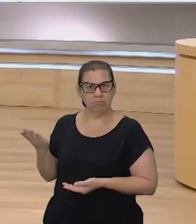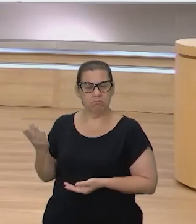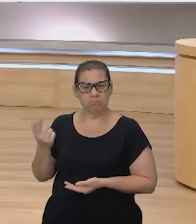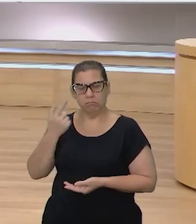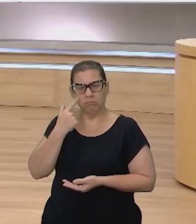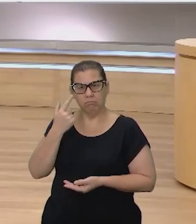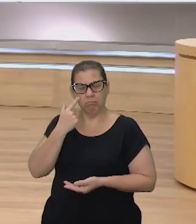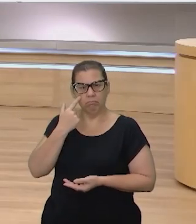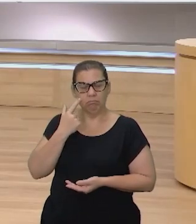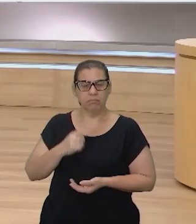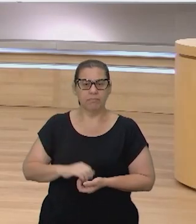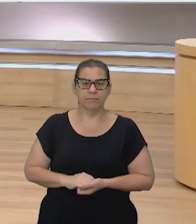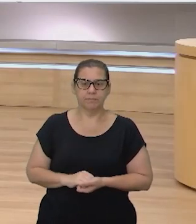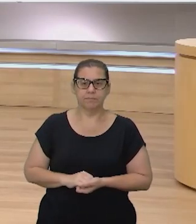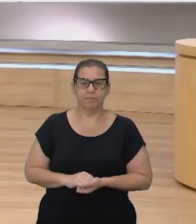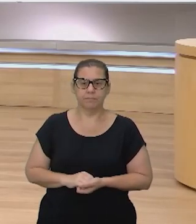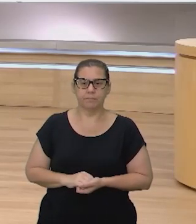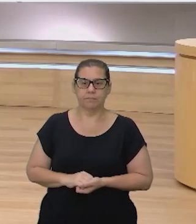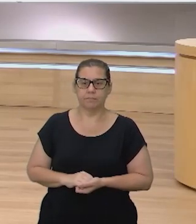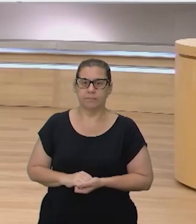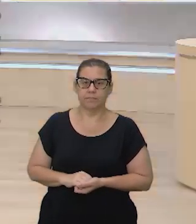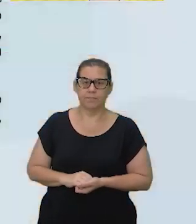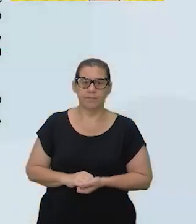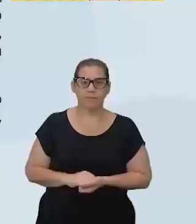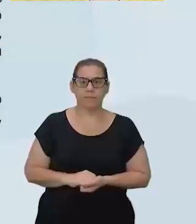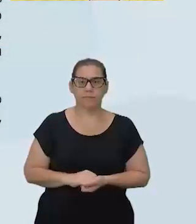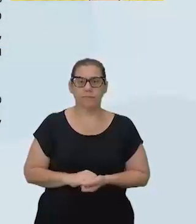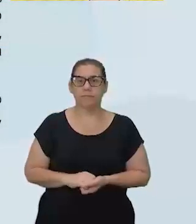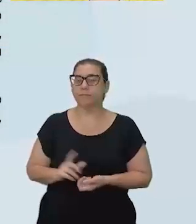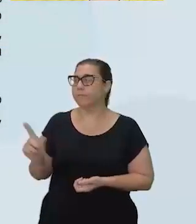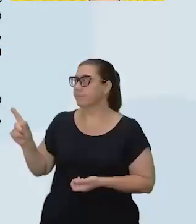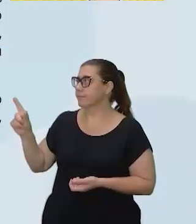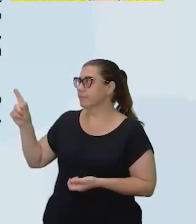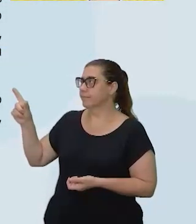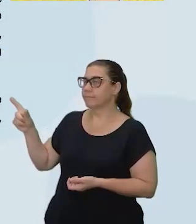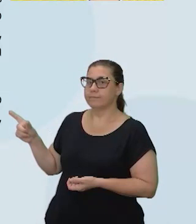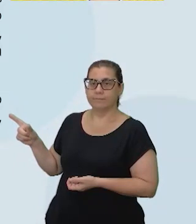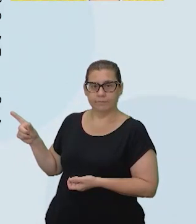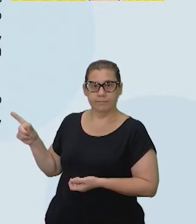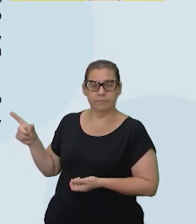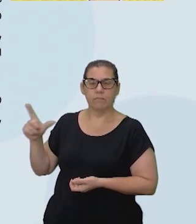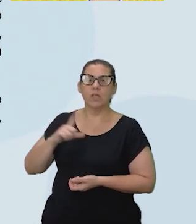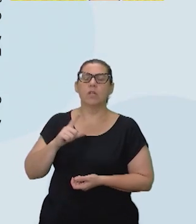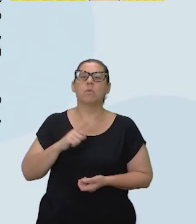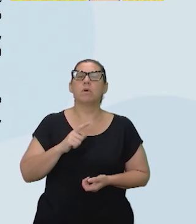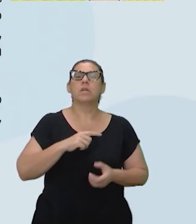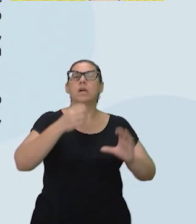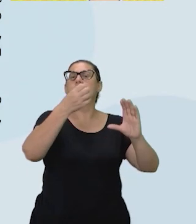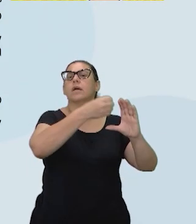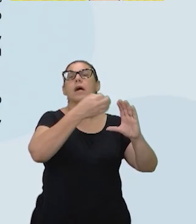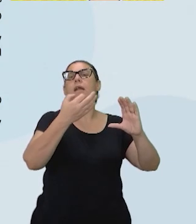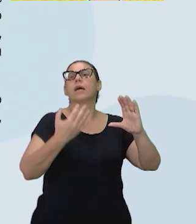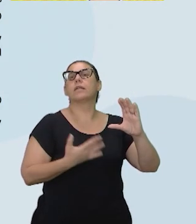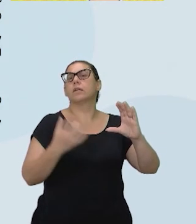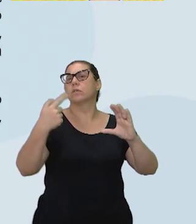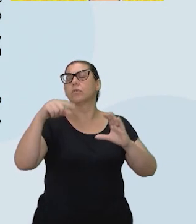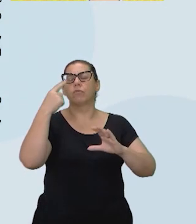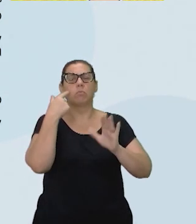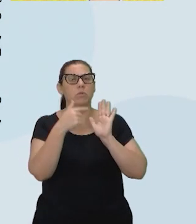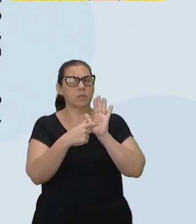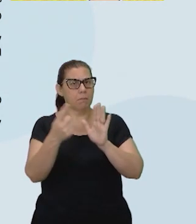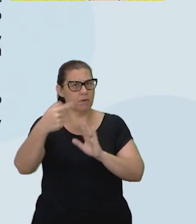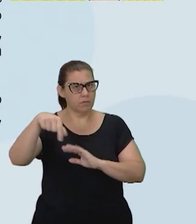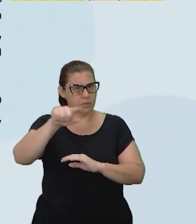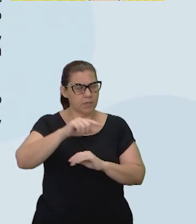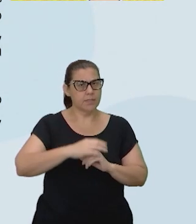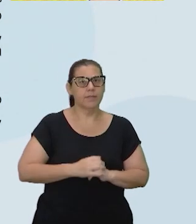Vamos dar uma olhadinha aqui, ó, na tela, tá? Olha só. A pop art, né, ela tem algumas características que eu vou frisar aqui com